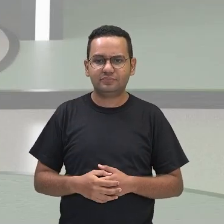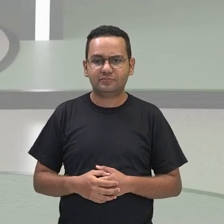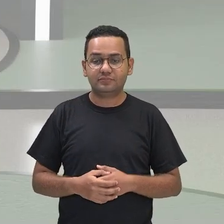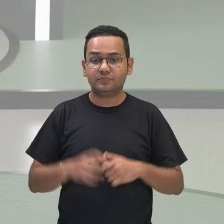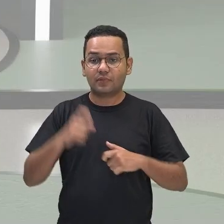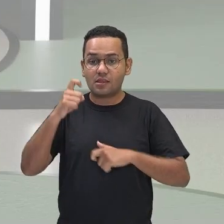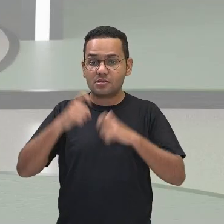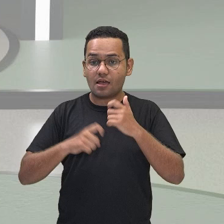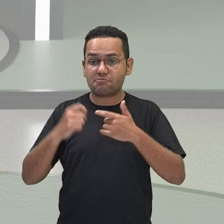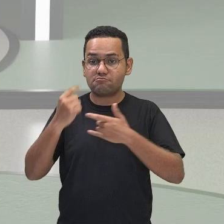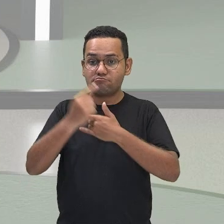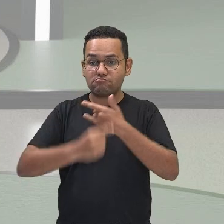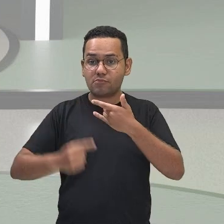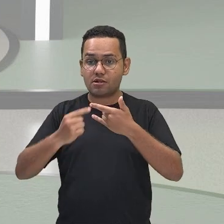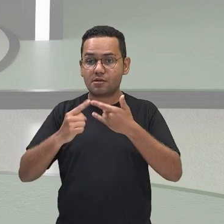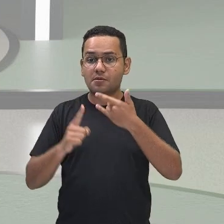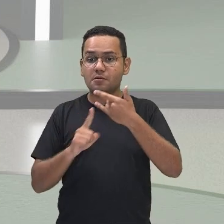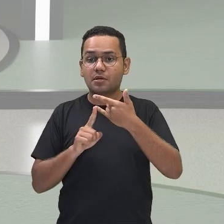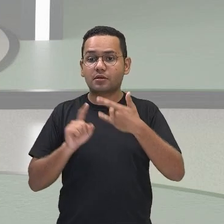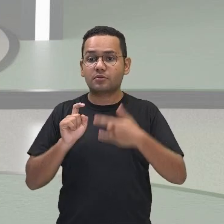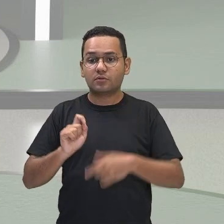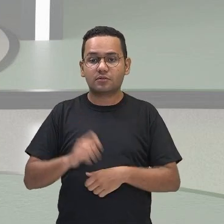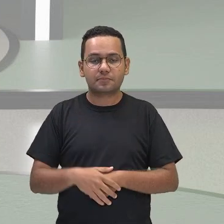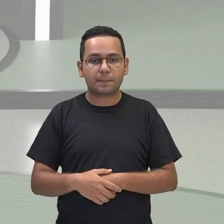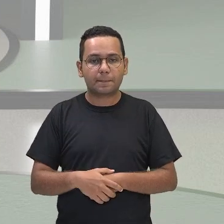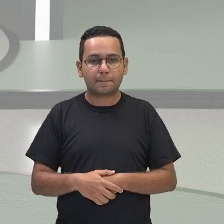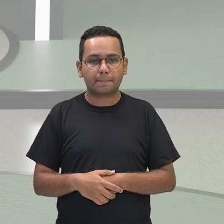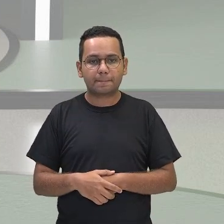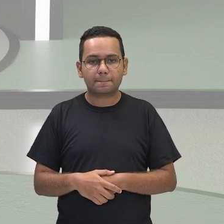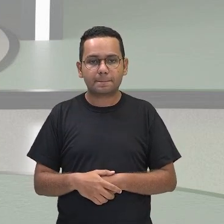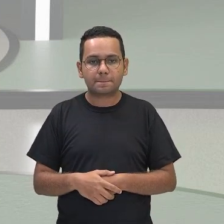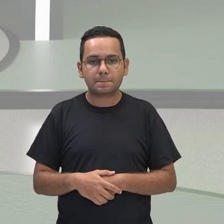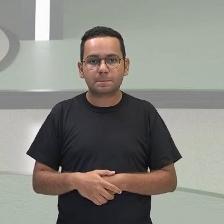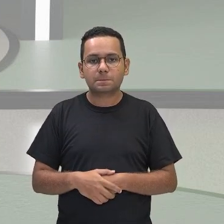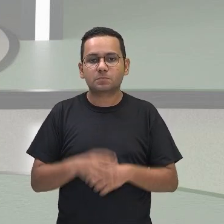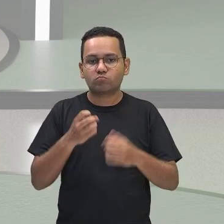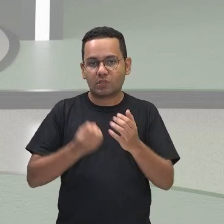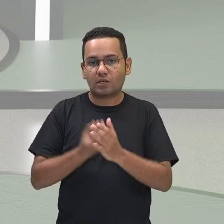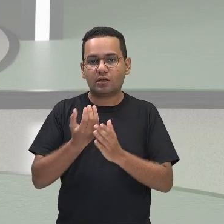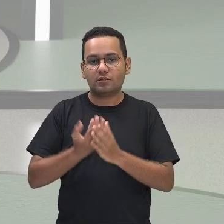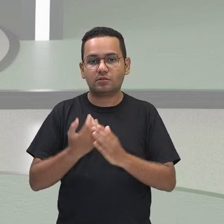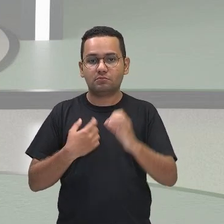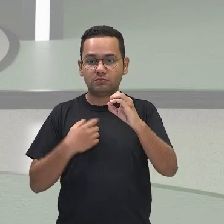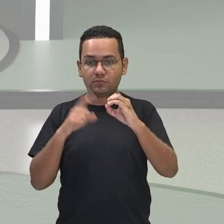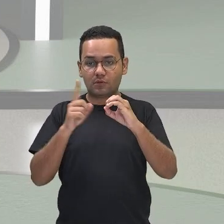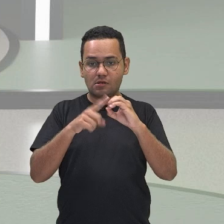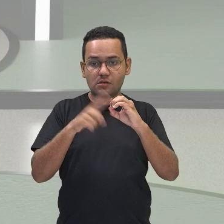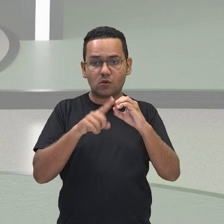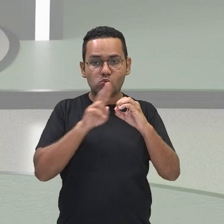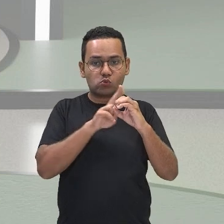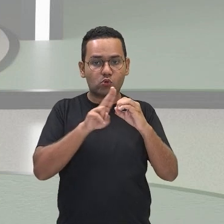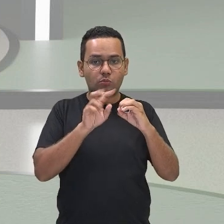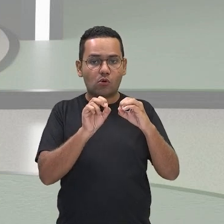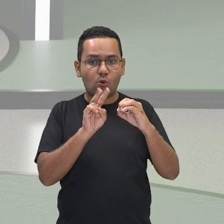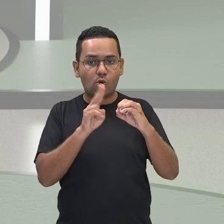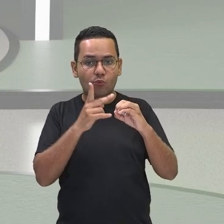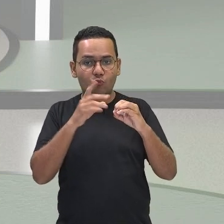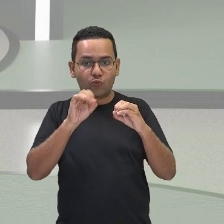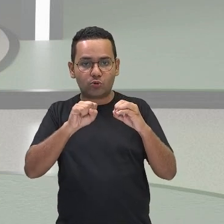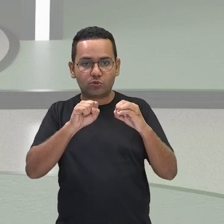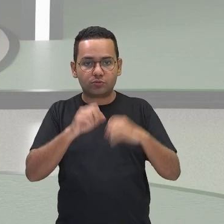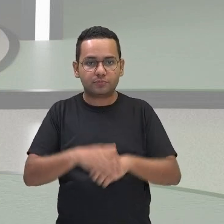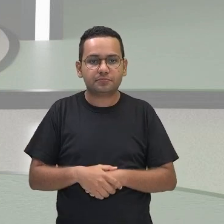é responsável pela produção de gametas femininos, ou seja, os nossos